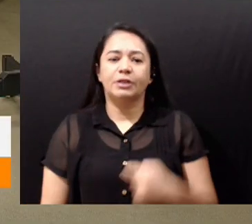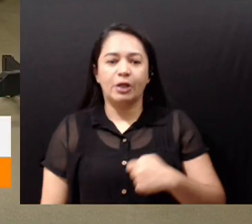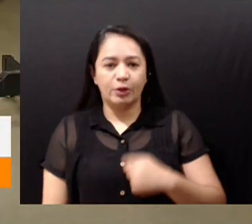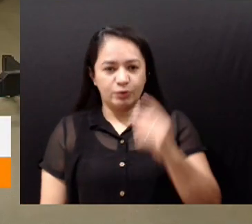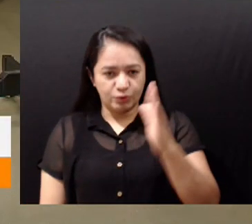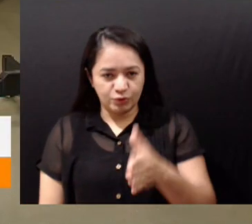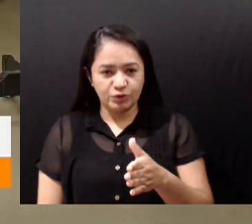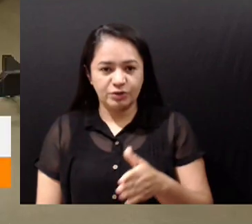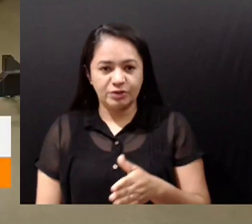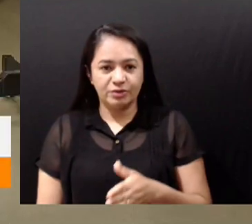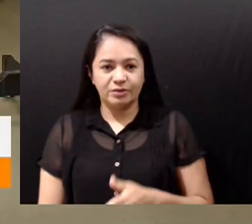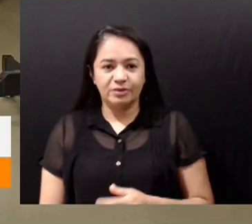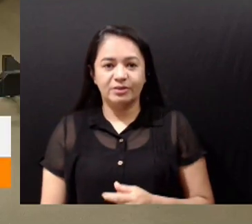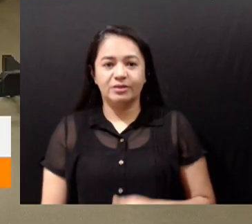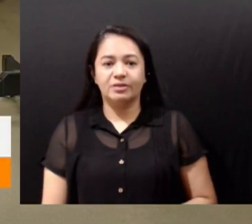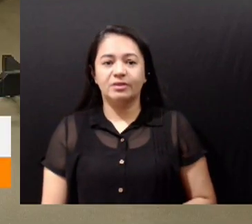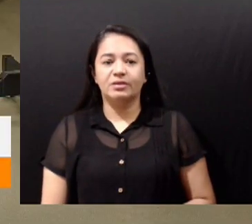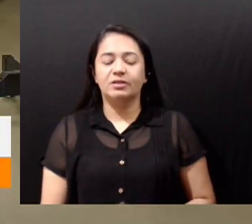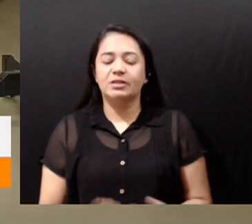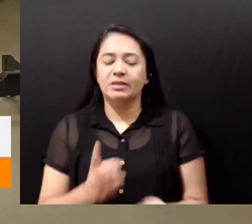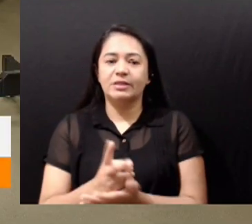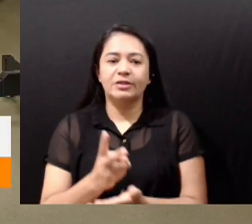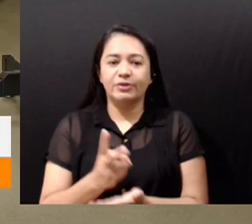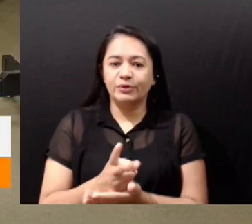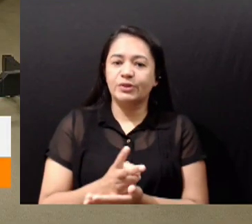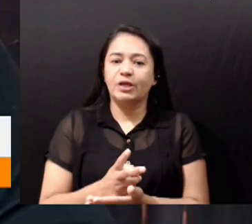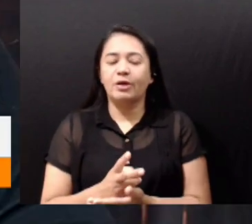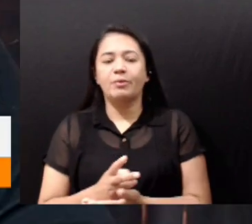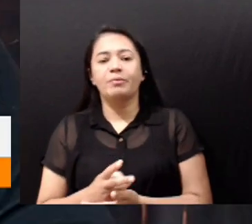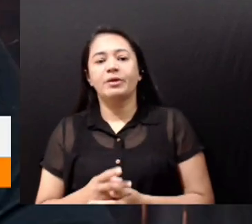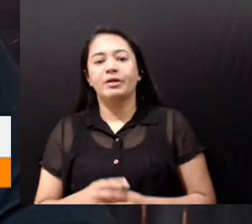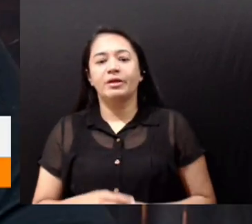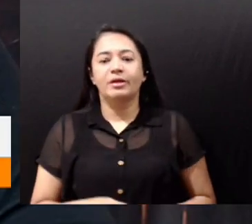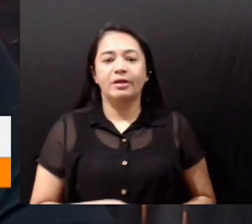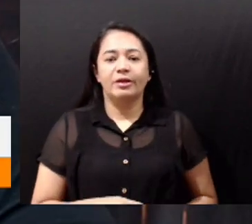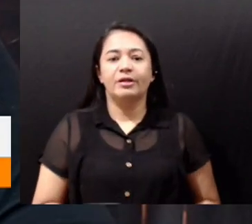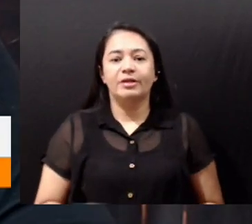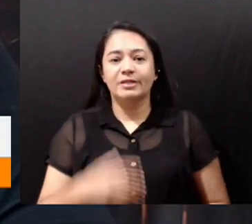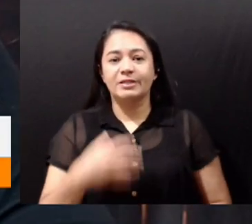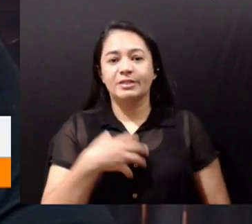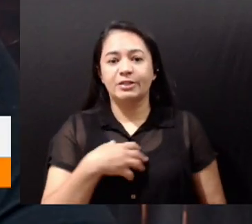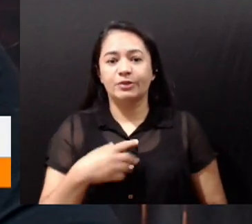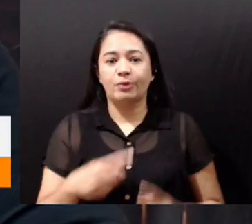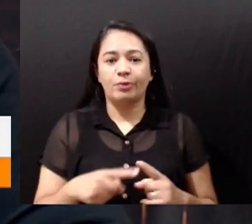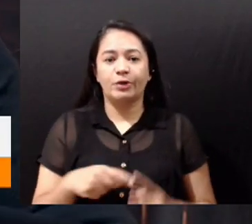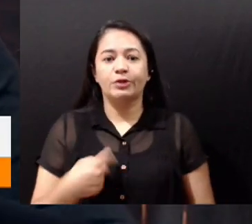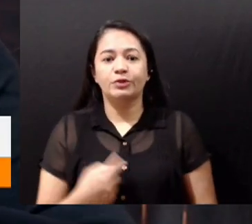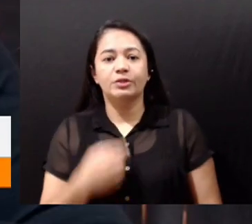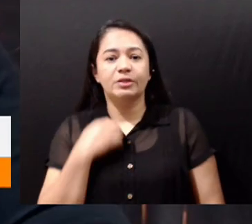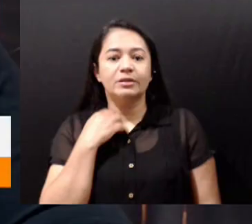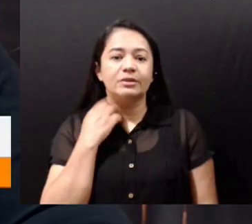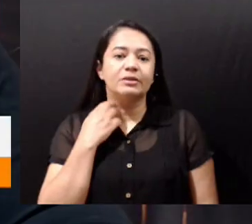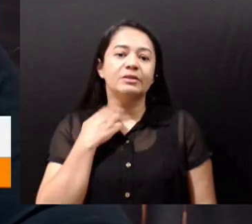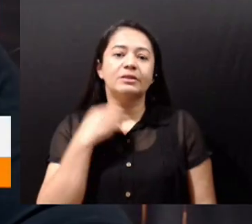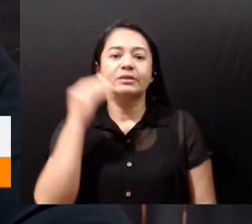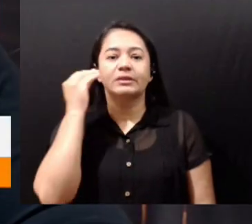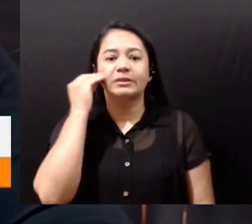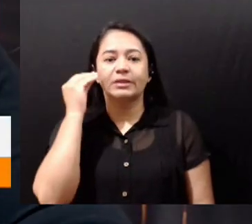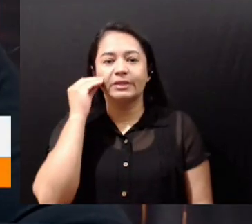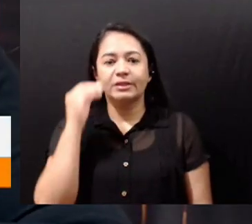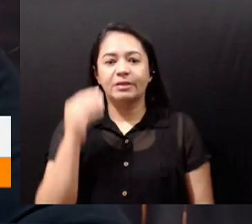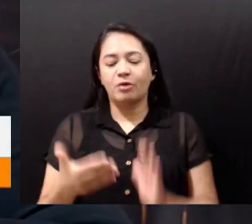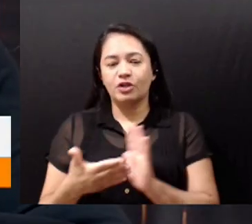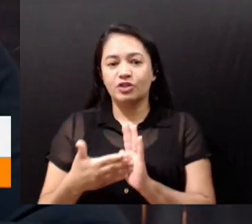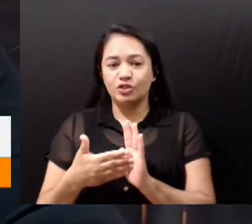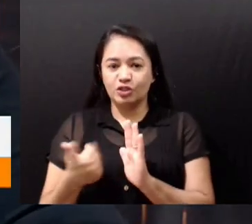lido com isso constantemente, né? Porque, como eu falei para você, quando a gente tenta excluir de alguma forma o